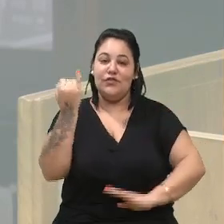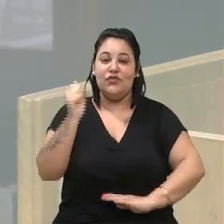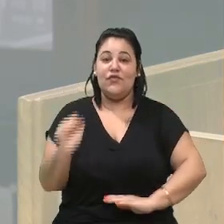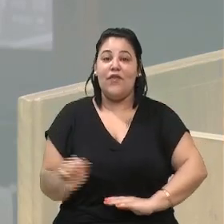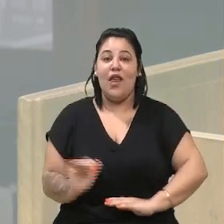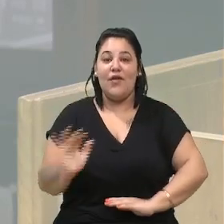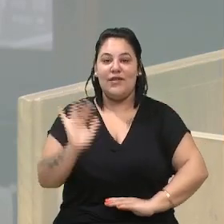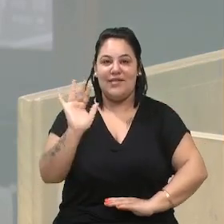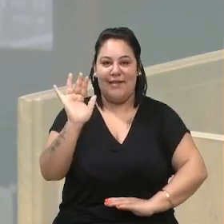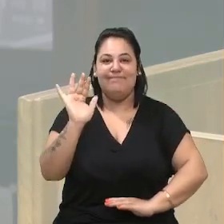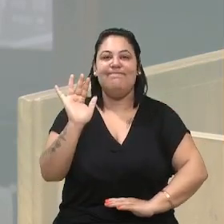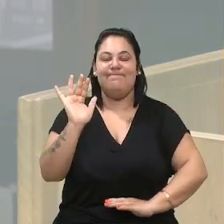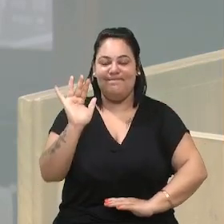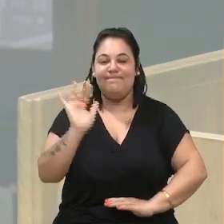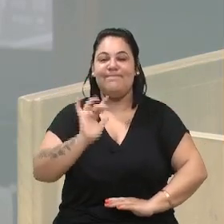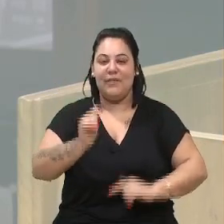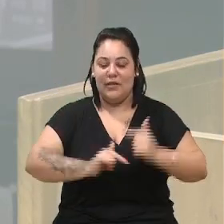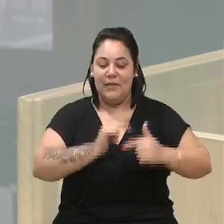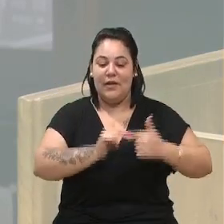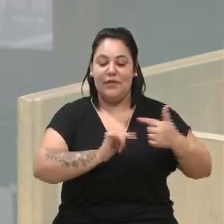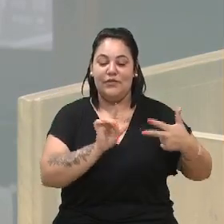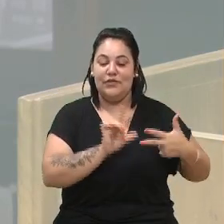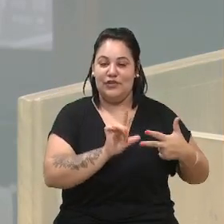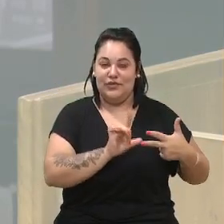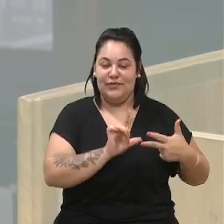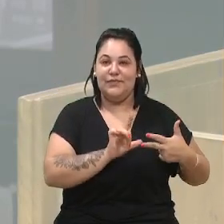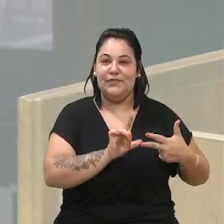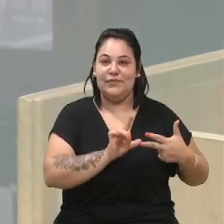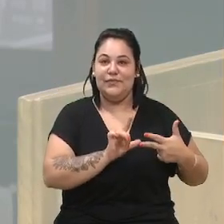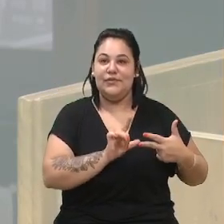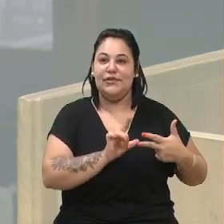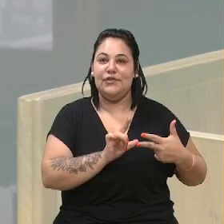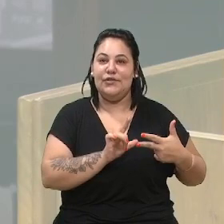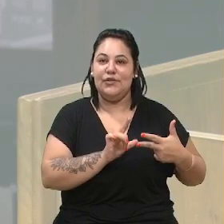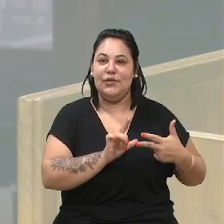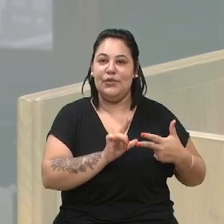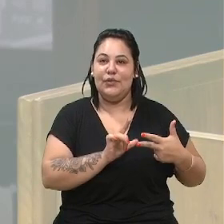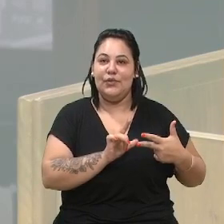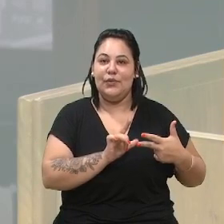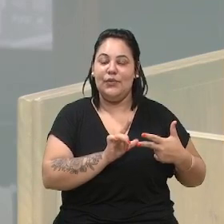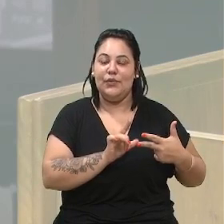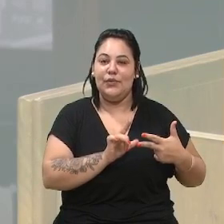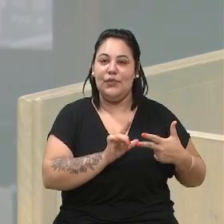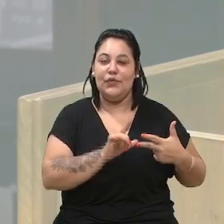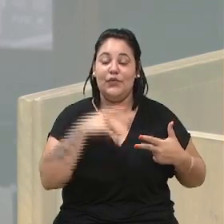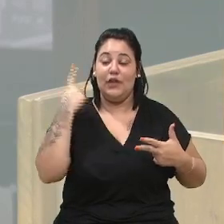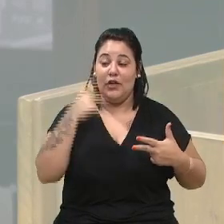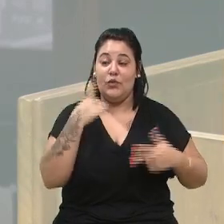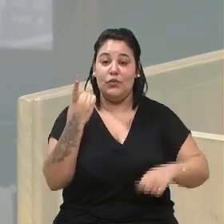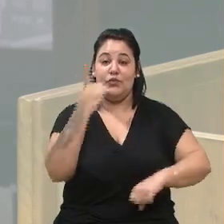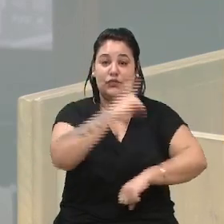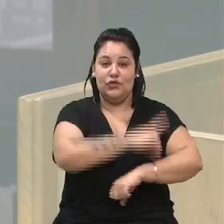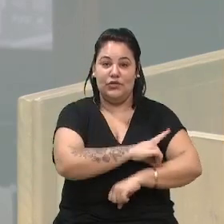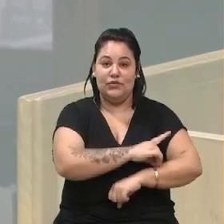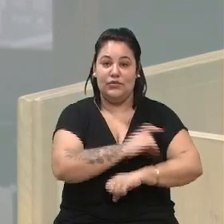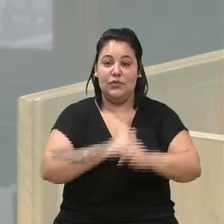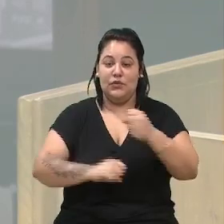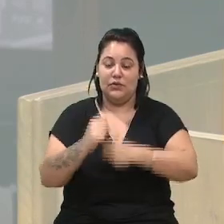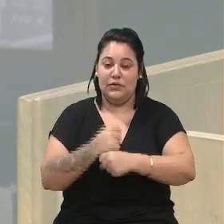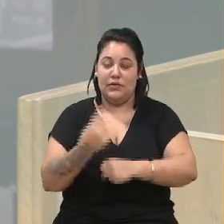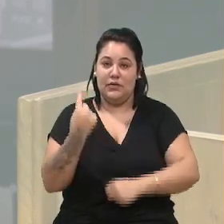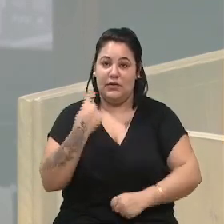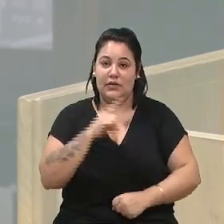do Legislativo, de um vereador por um dia, que o ano passado foi coordenada pela vereadora presidente Marisol